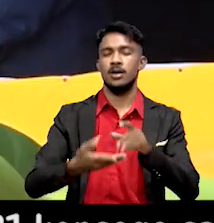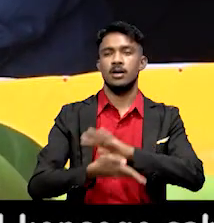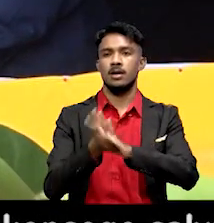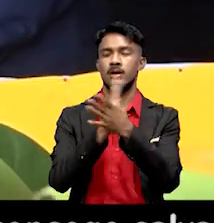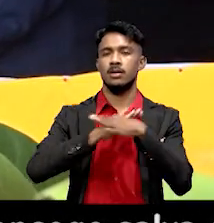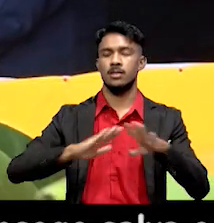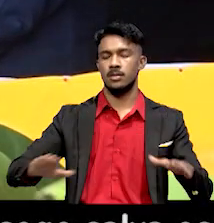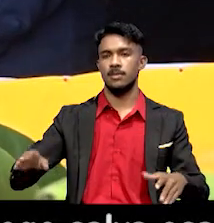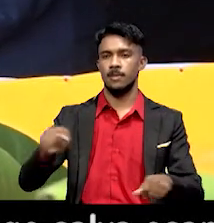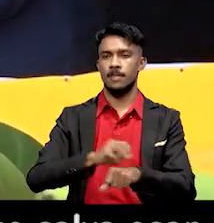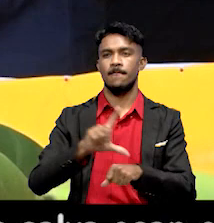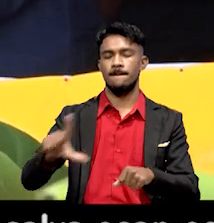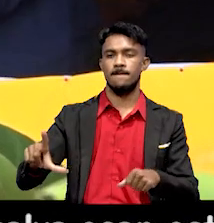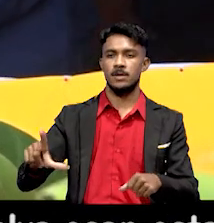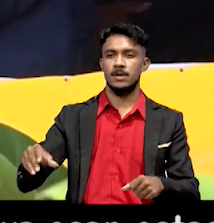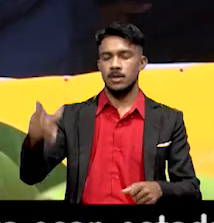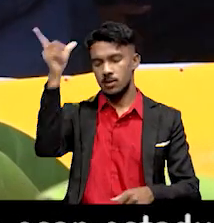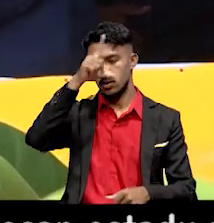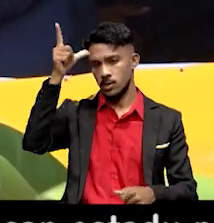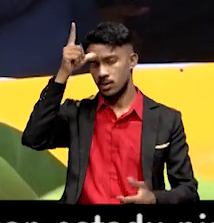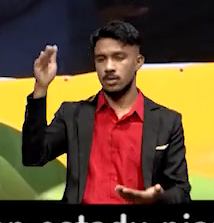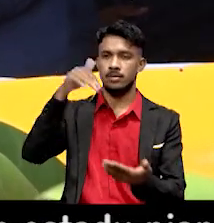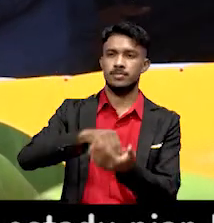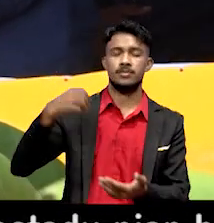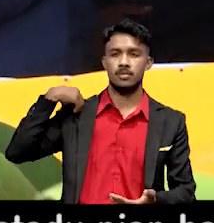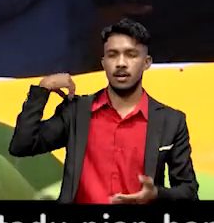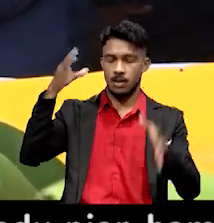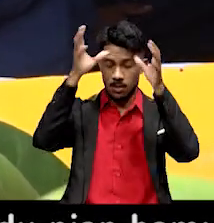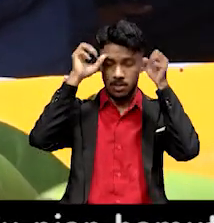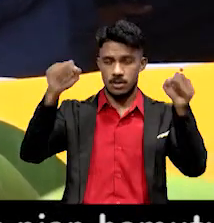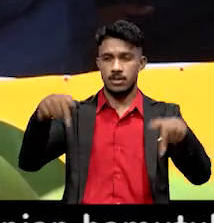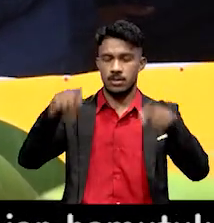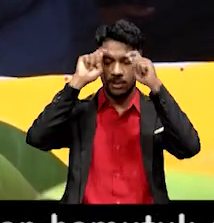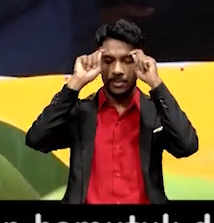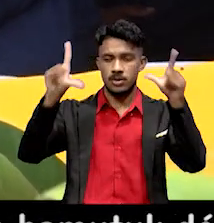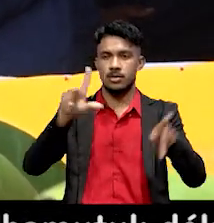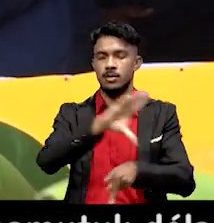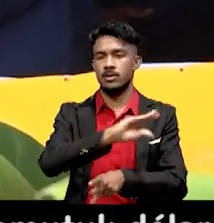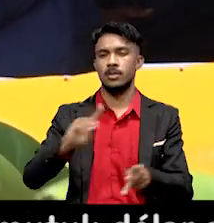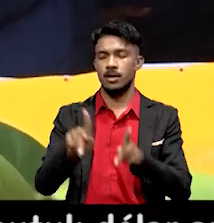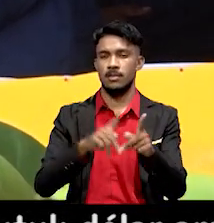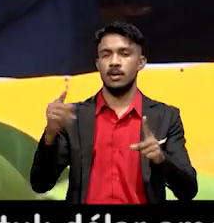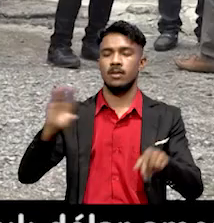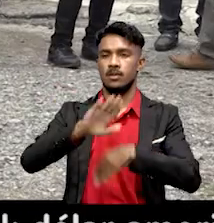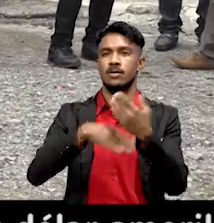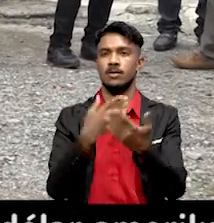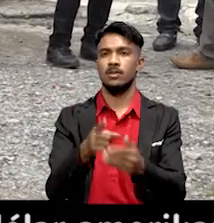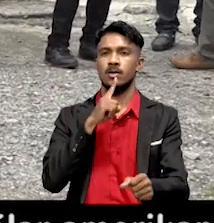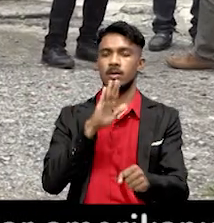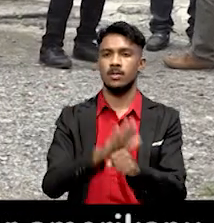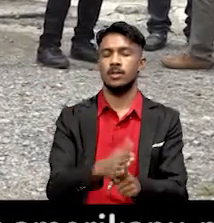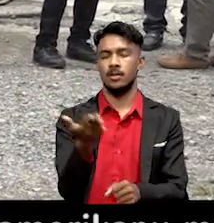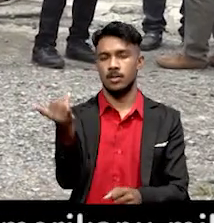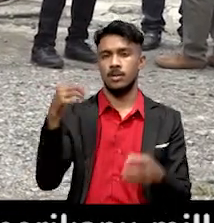Luolo kandidataan dalai datan atu sai Presiden Republika Timor Leste no Papua toma ho kompromisu kata nia se brani